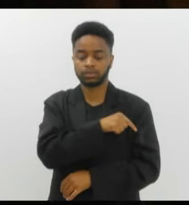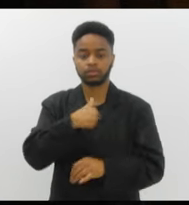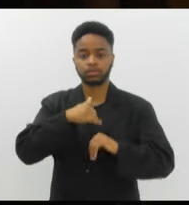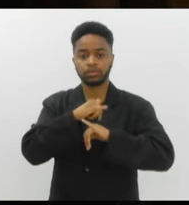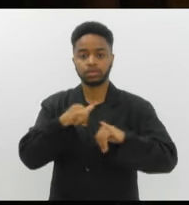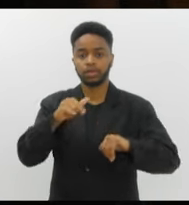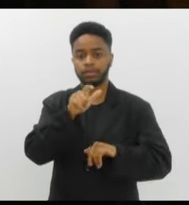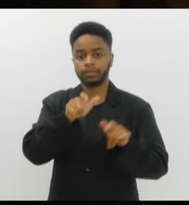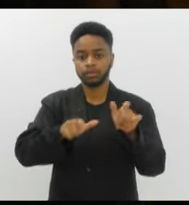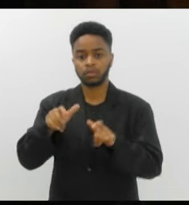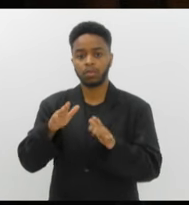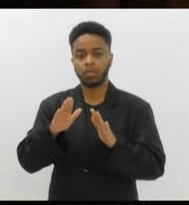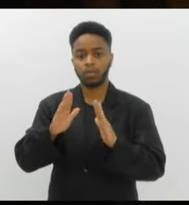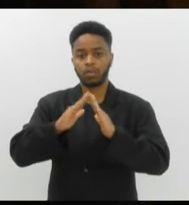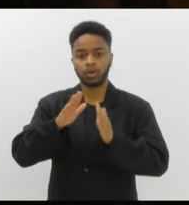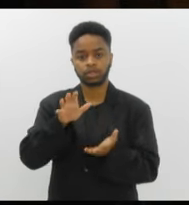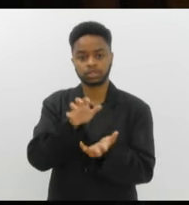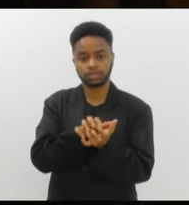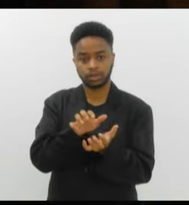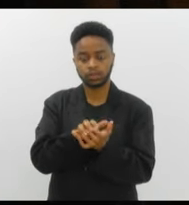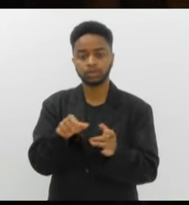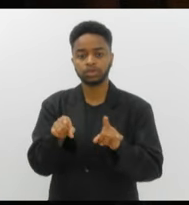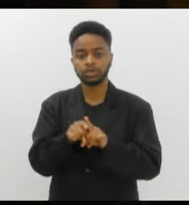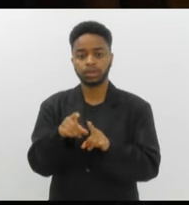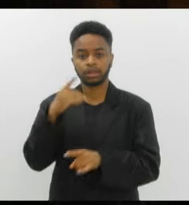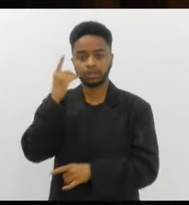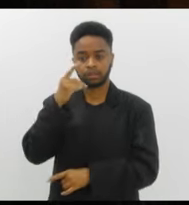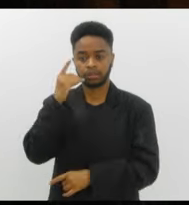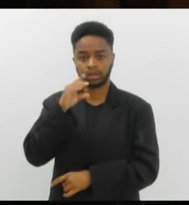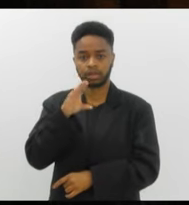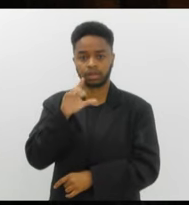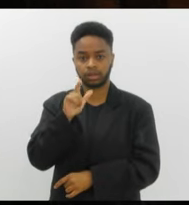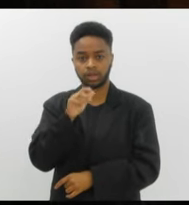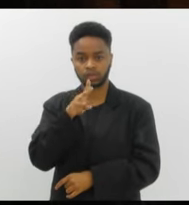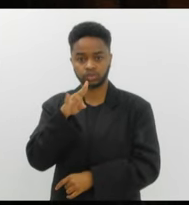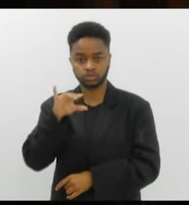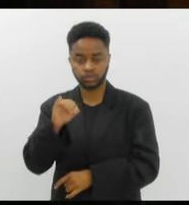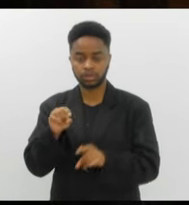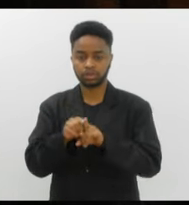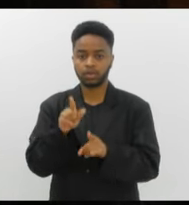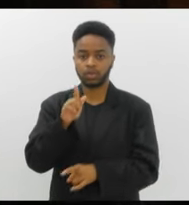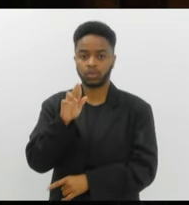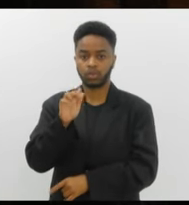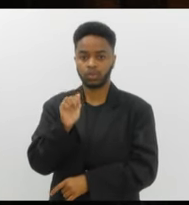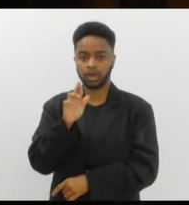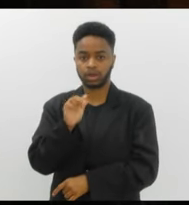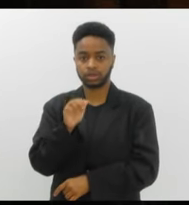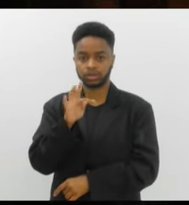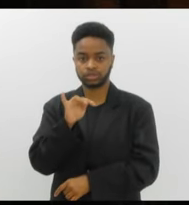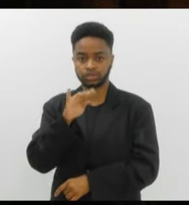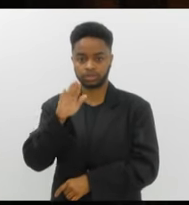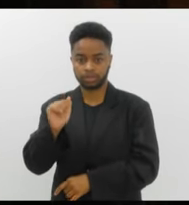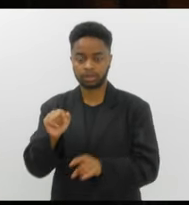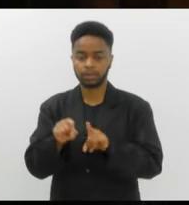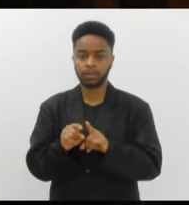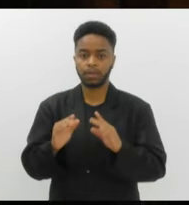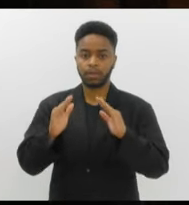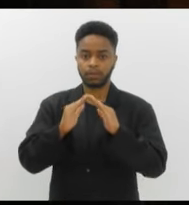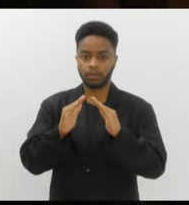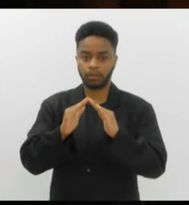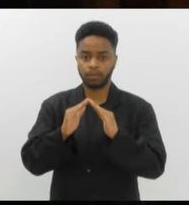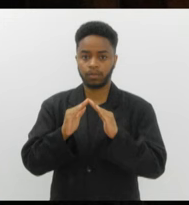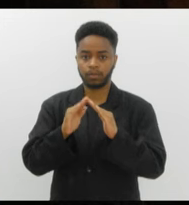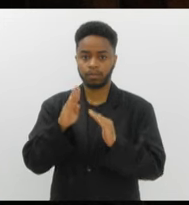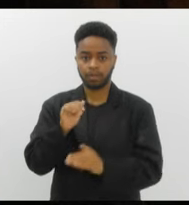moram em Santa Cruz, deputado Caiado, que moram em Guaratiba, que moram em Pedra de Guaratiba, em